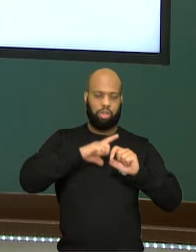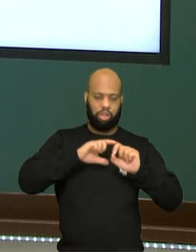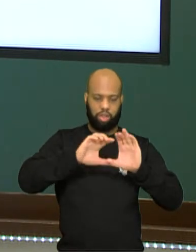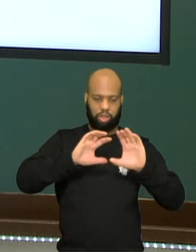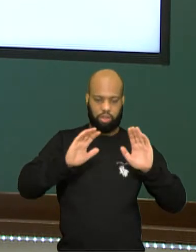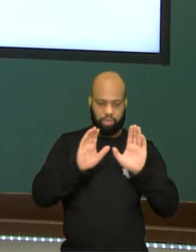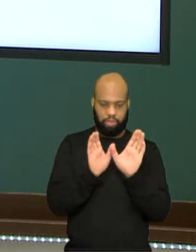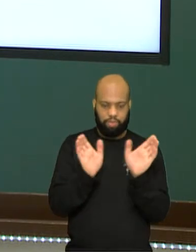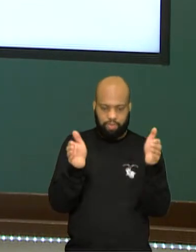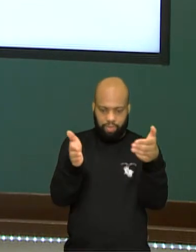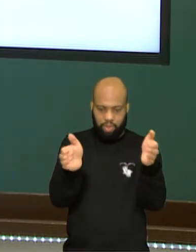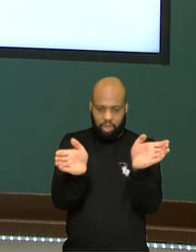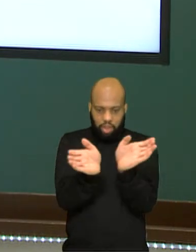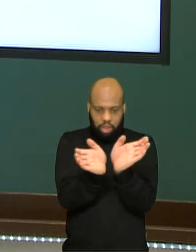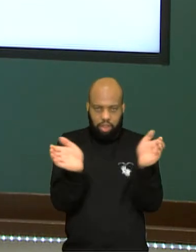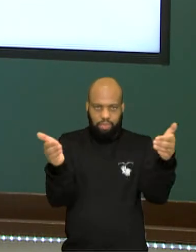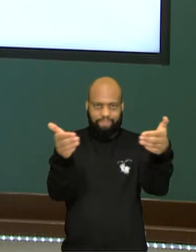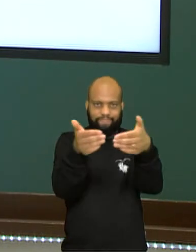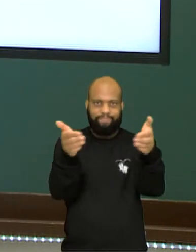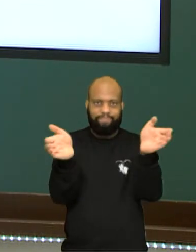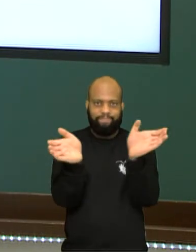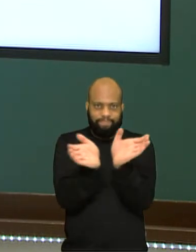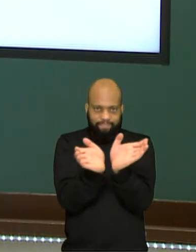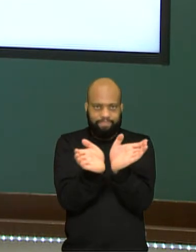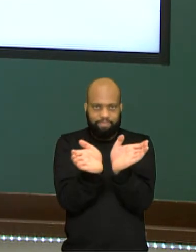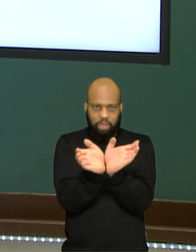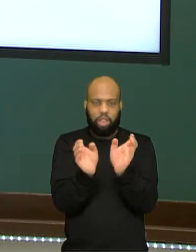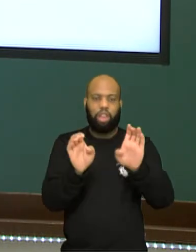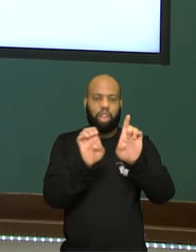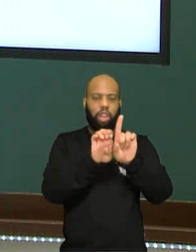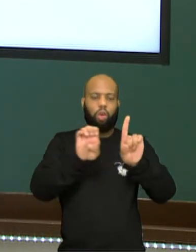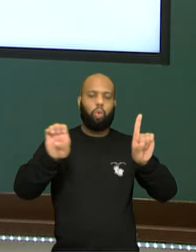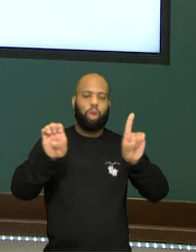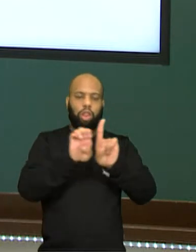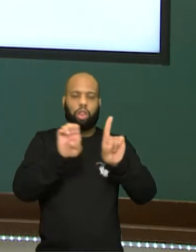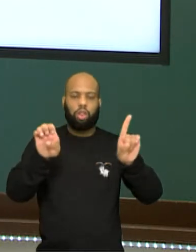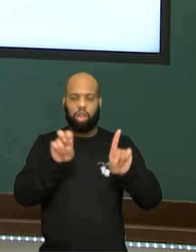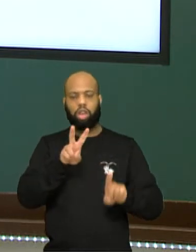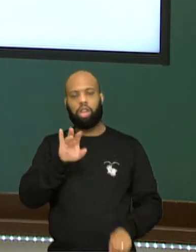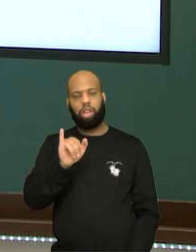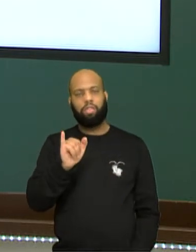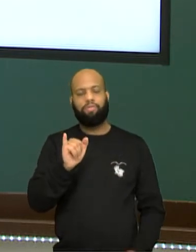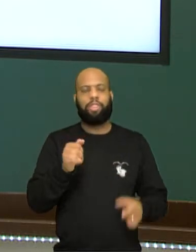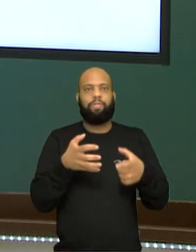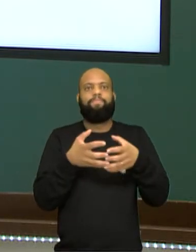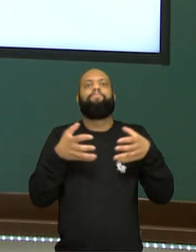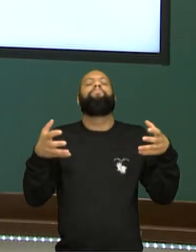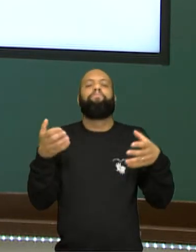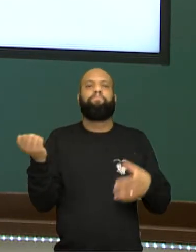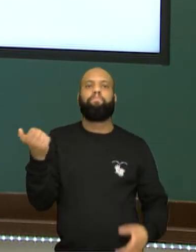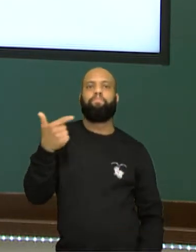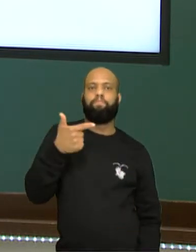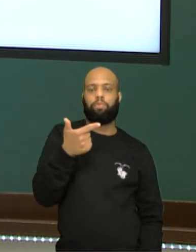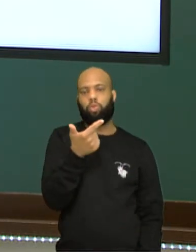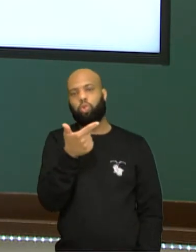Esta área é esta distância aqui que é no Equador vai estar exatamente